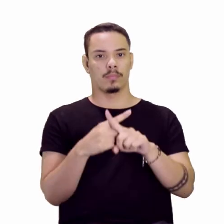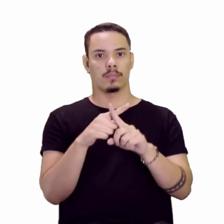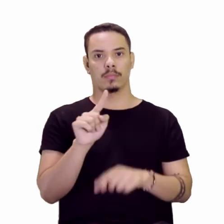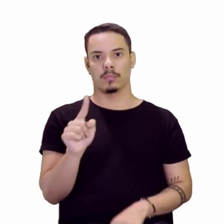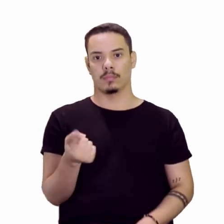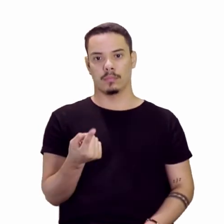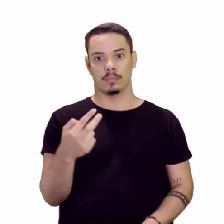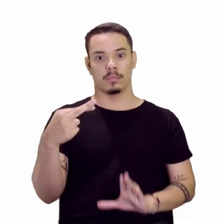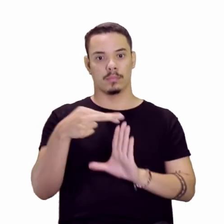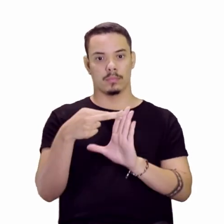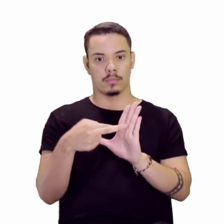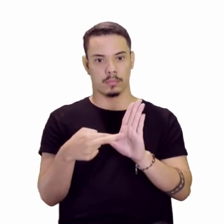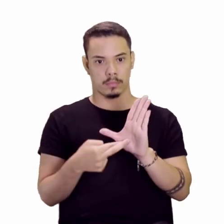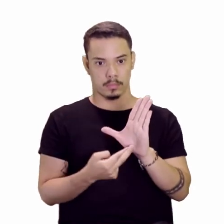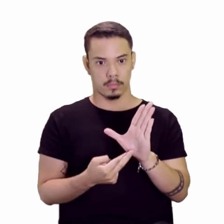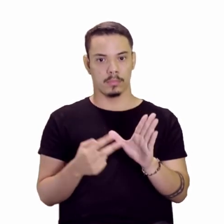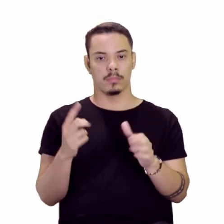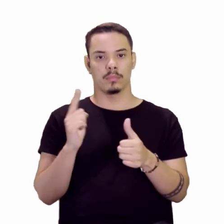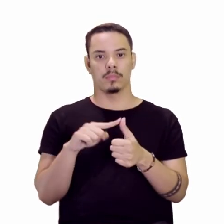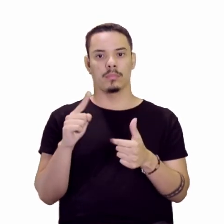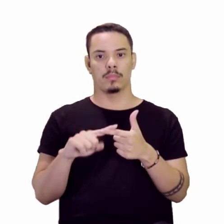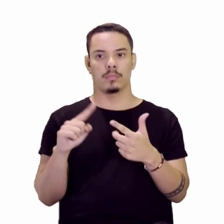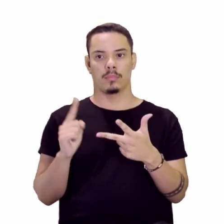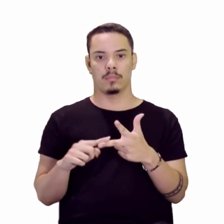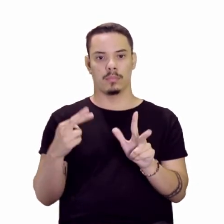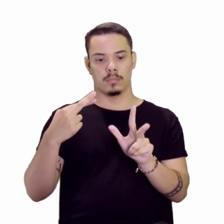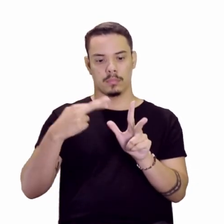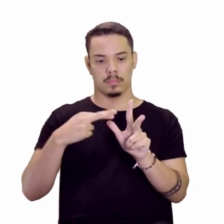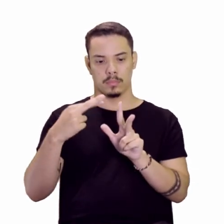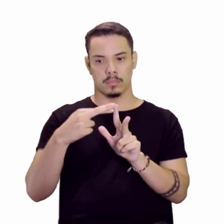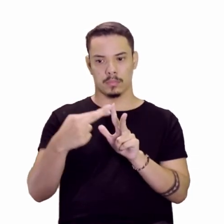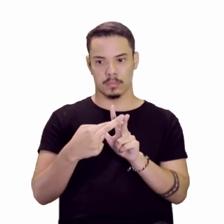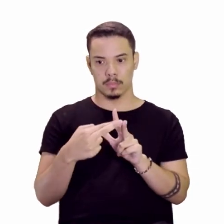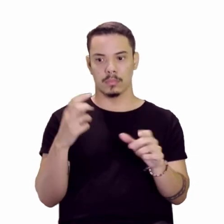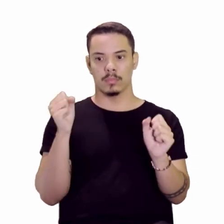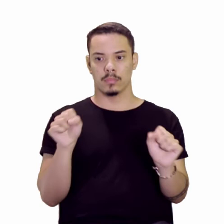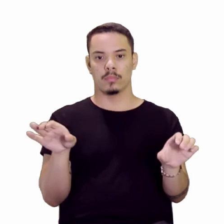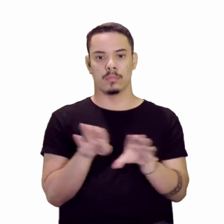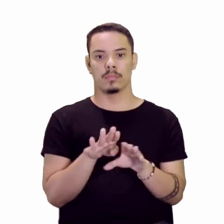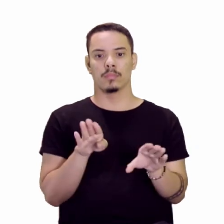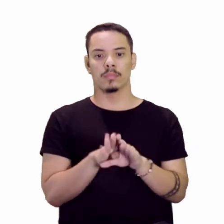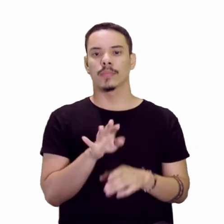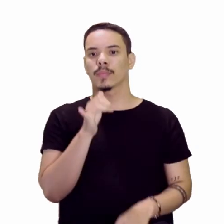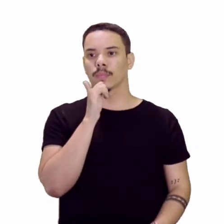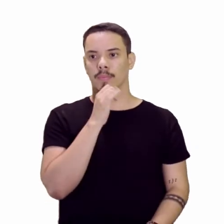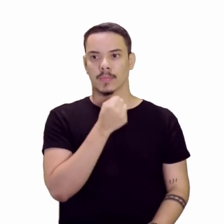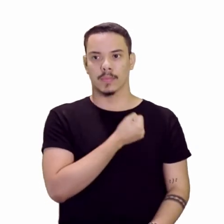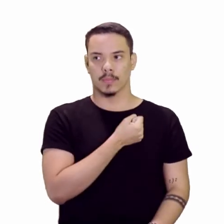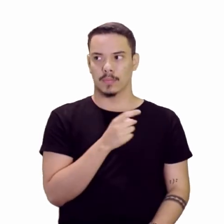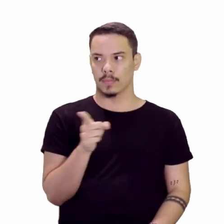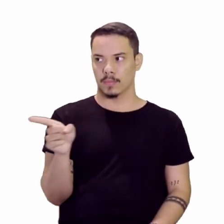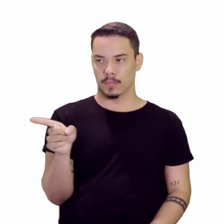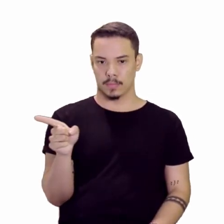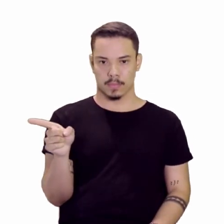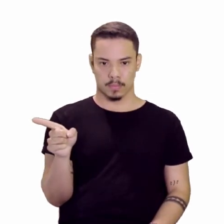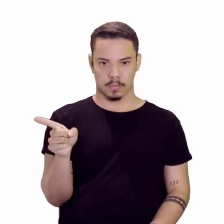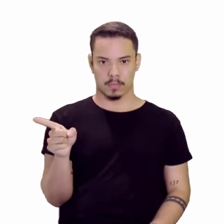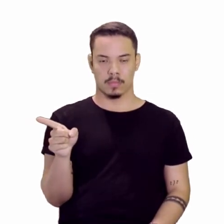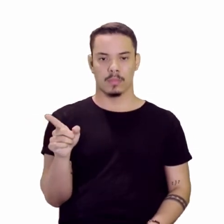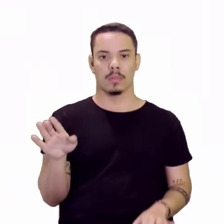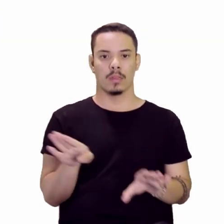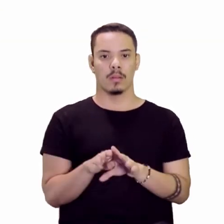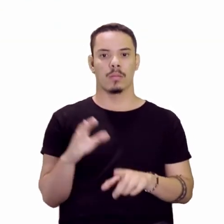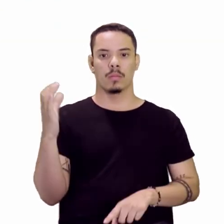por regra de 3, você pode observar. Vai ficar 2.700 quilogramas por metro cúbico, né? Ó, se você pegar esse valor aqui, que é o 2,7,